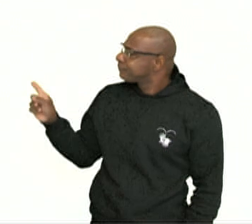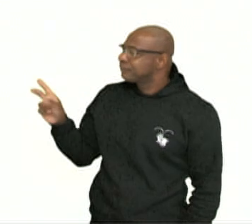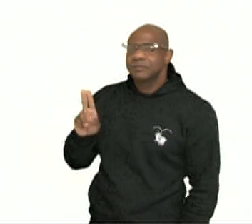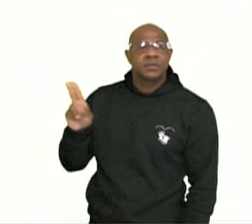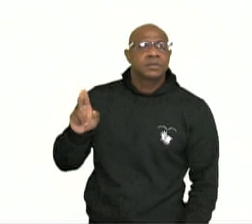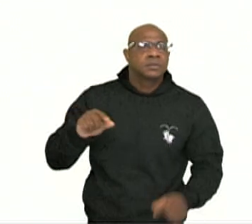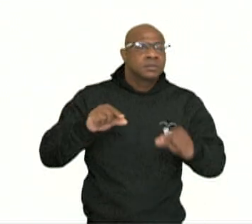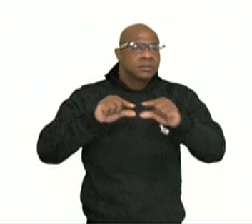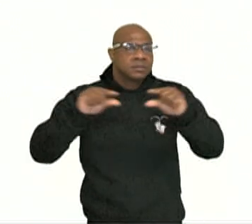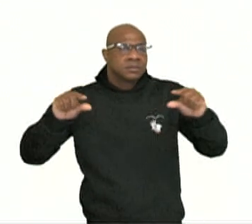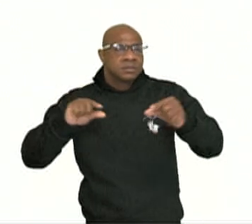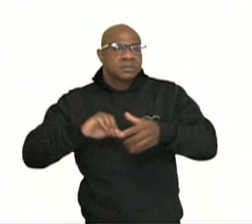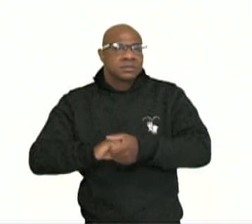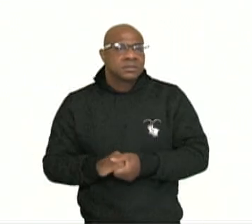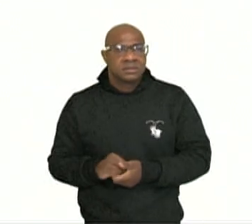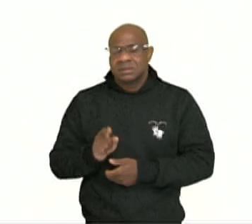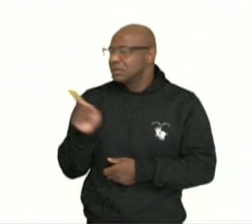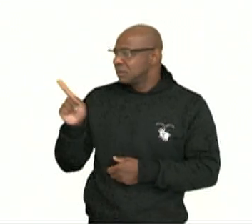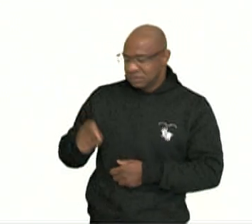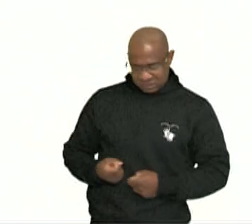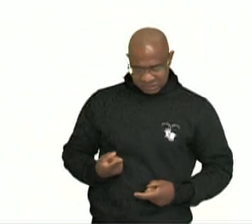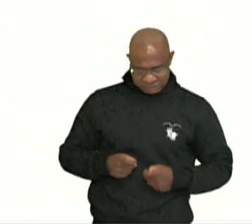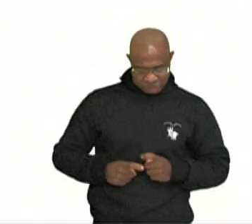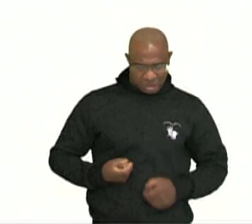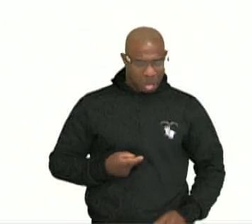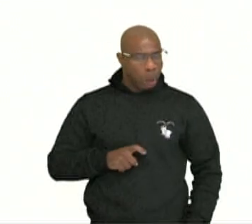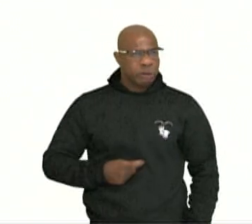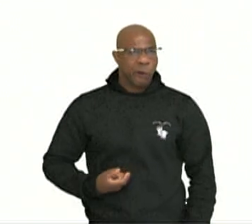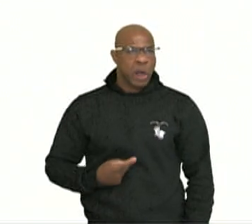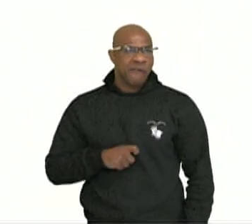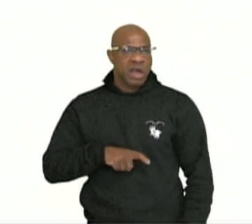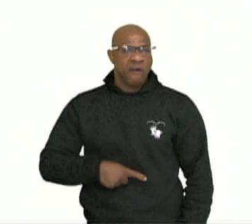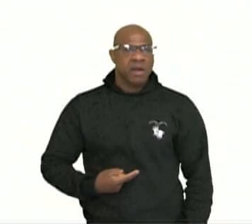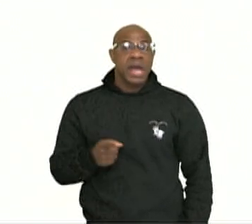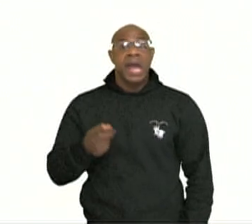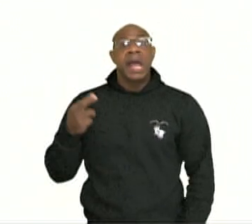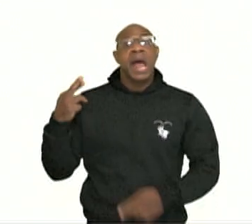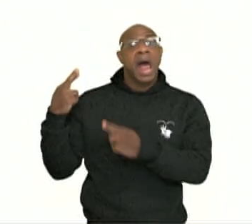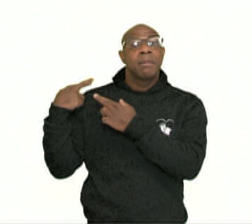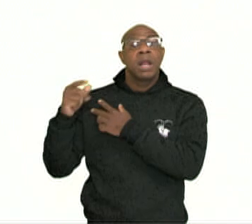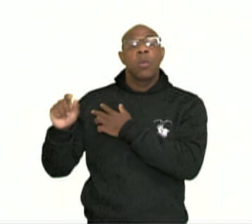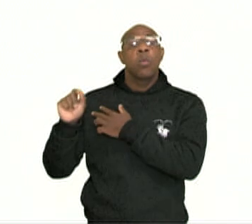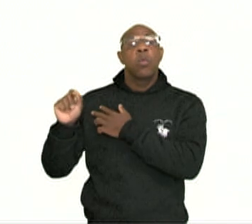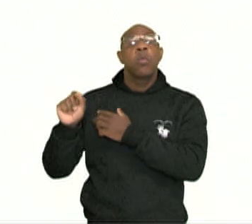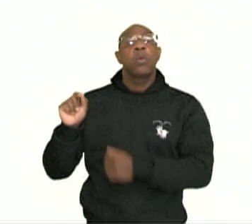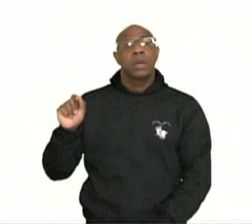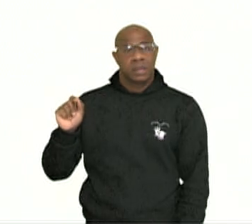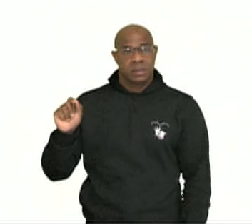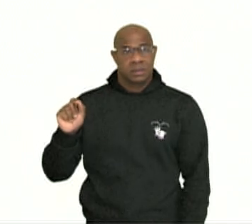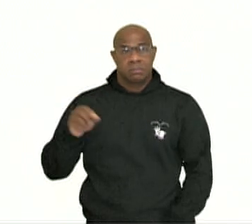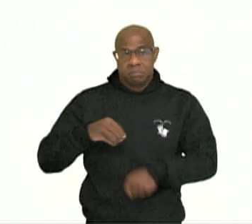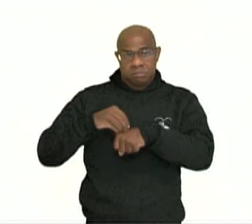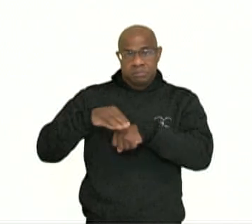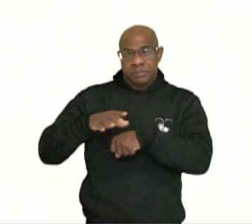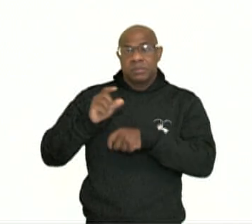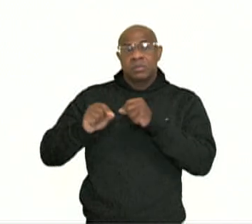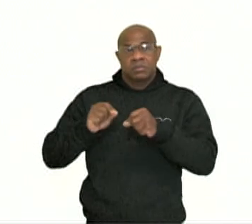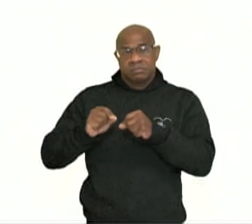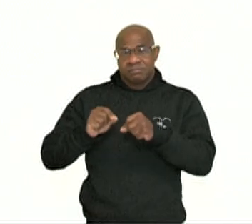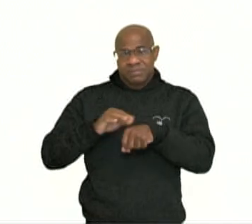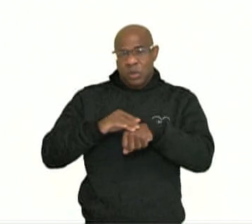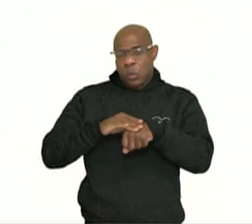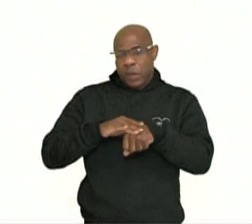Então, este cara aqui, ó, este cidadão aqui, ele é o responsável por transmitir a